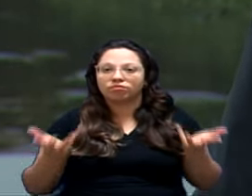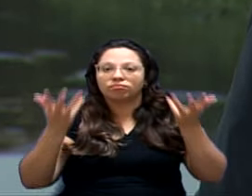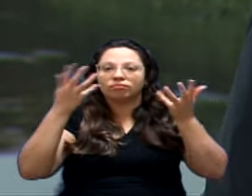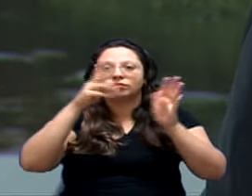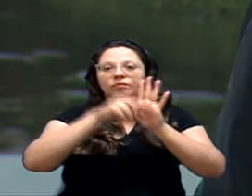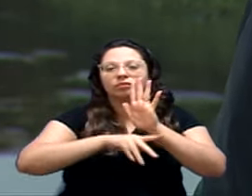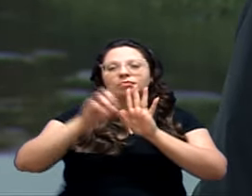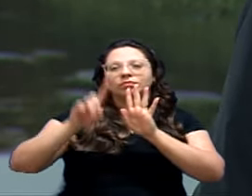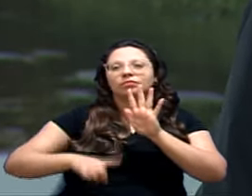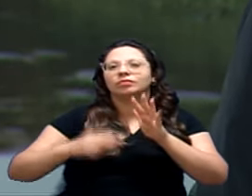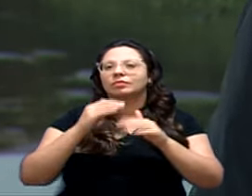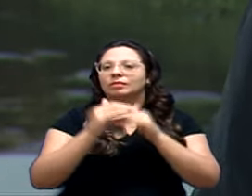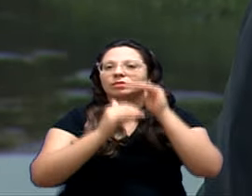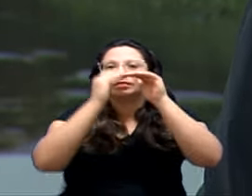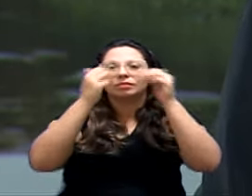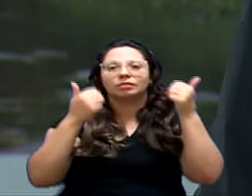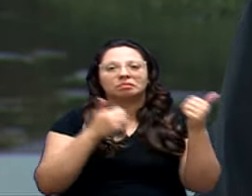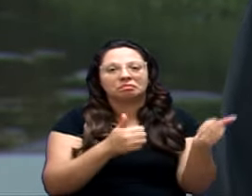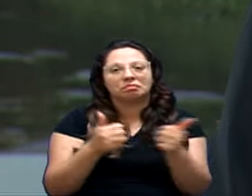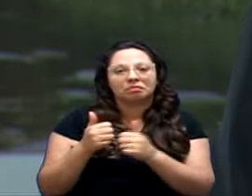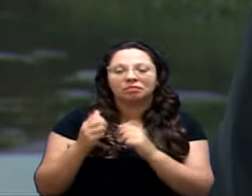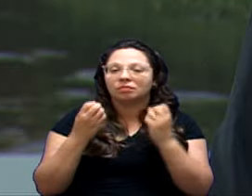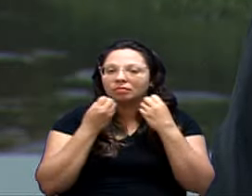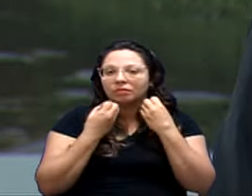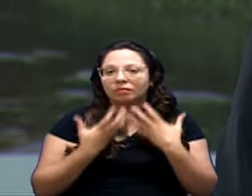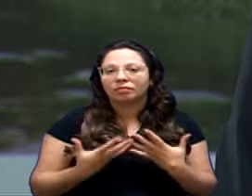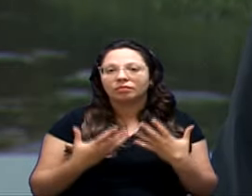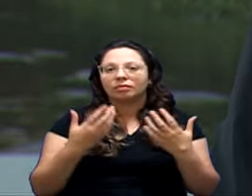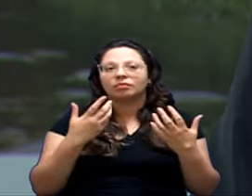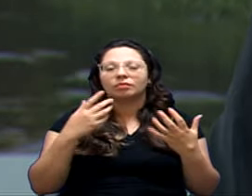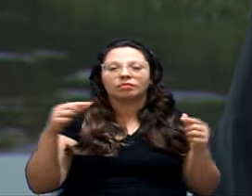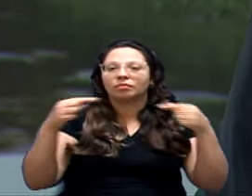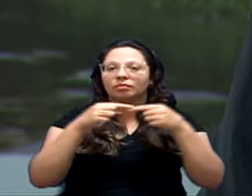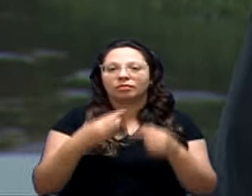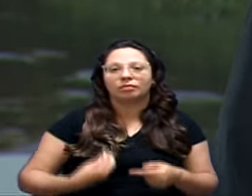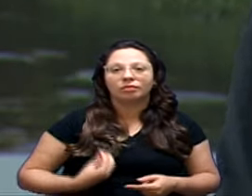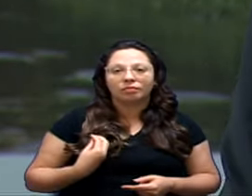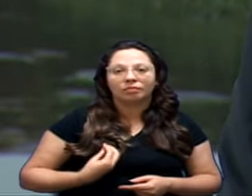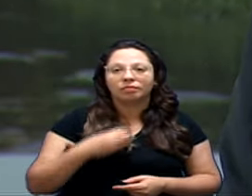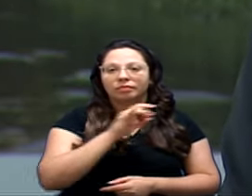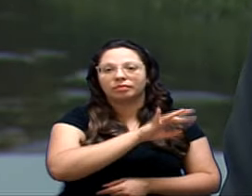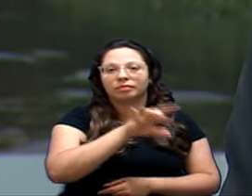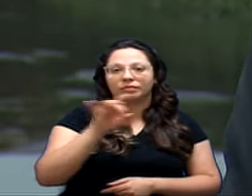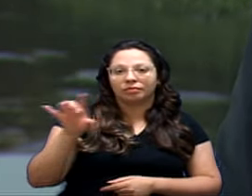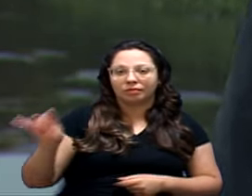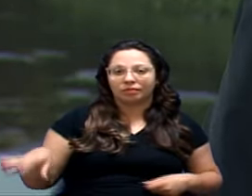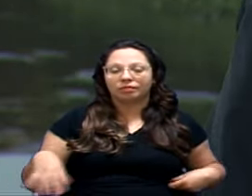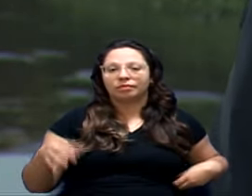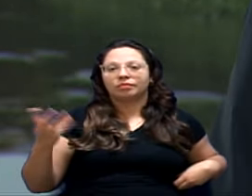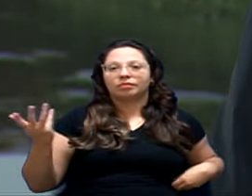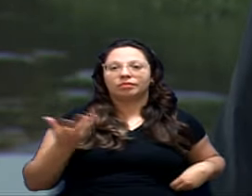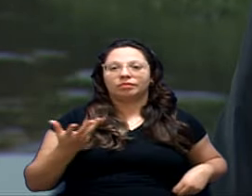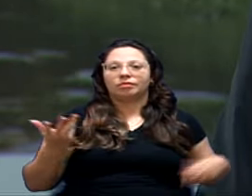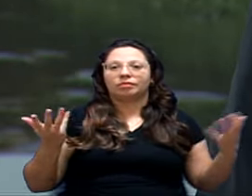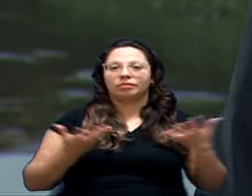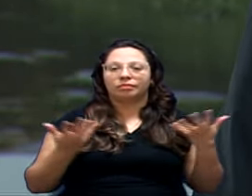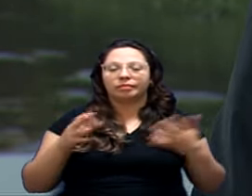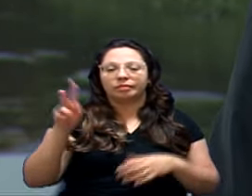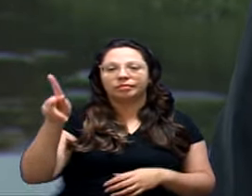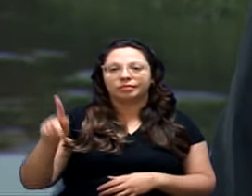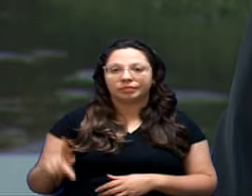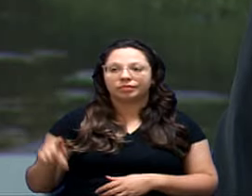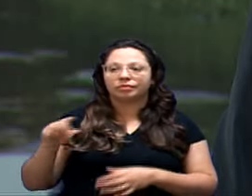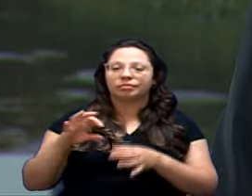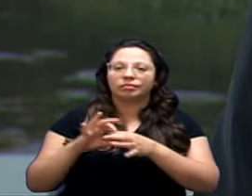diretor mais completo e aliado com a realidade de quem vive aqui na cidade com a palavra o presidente dessa audiência